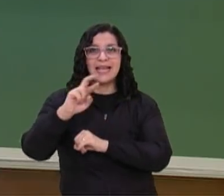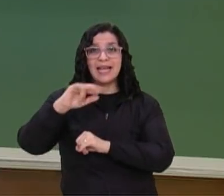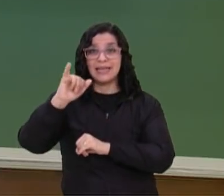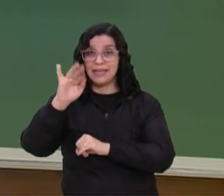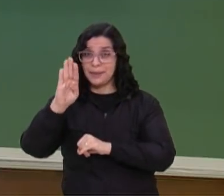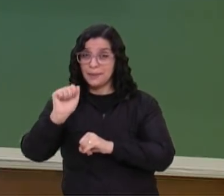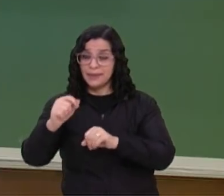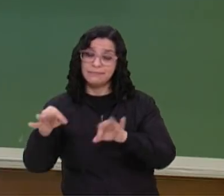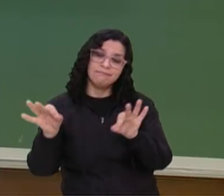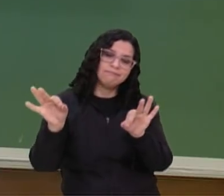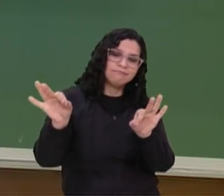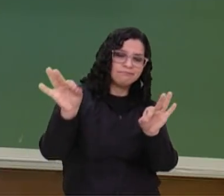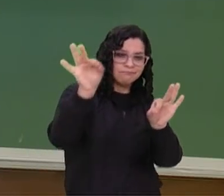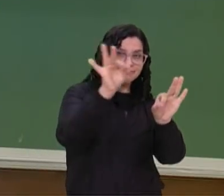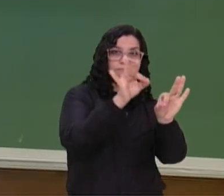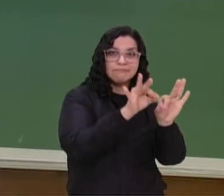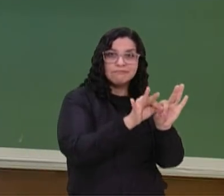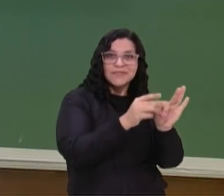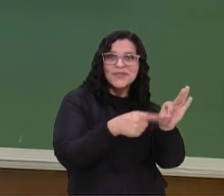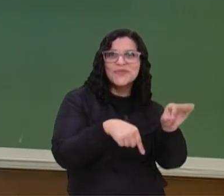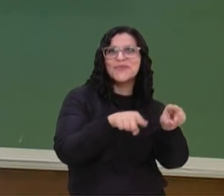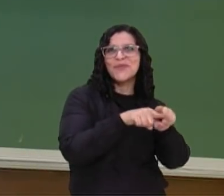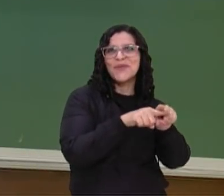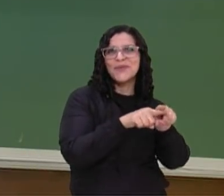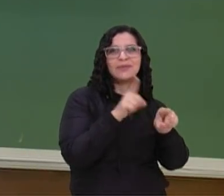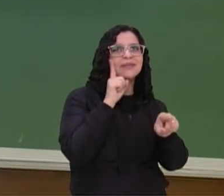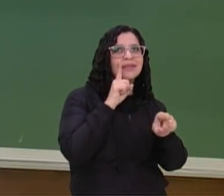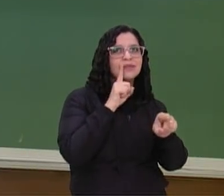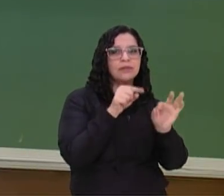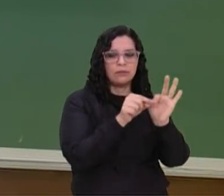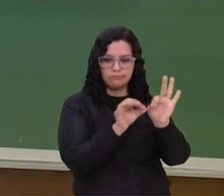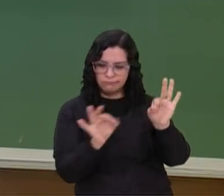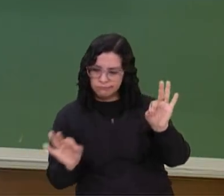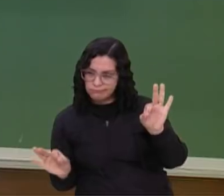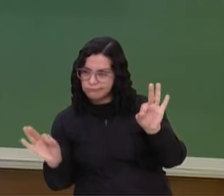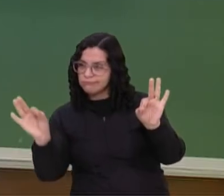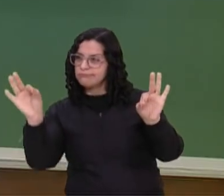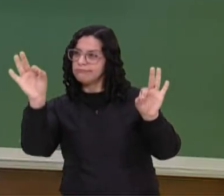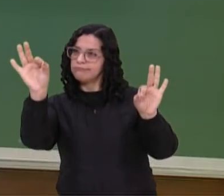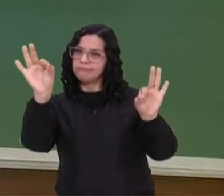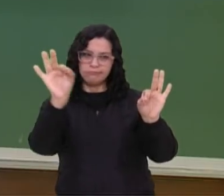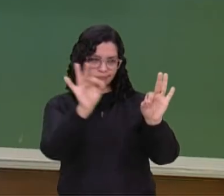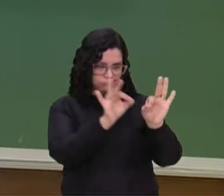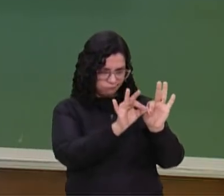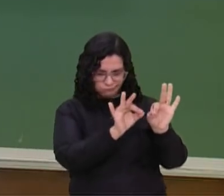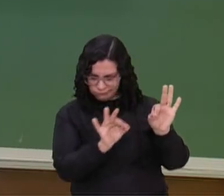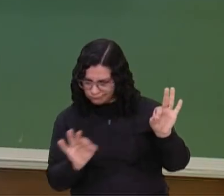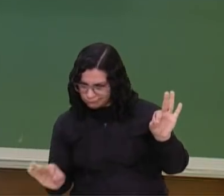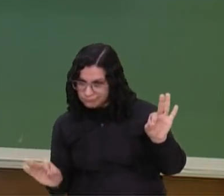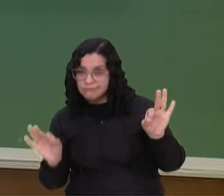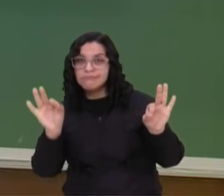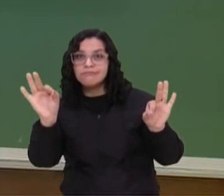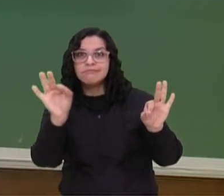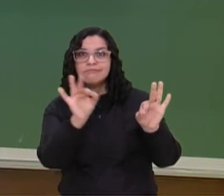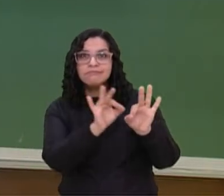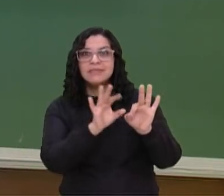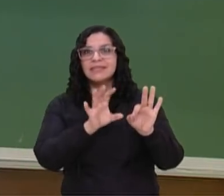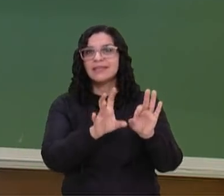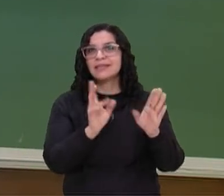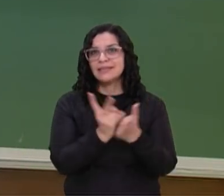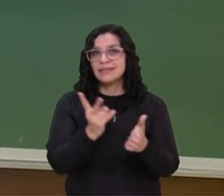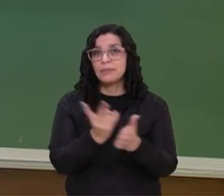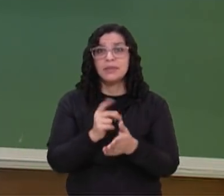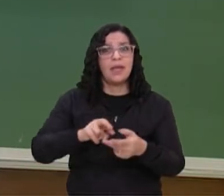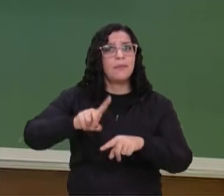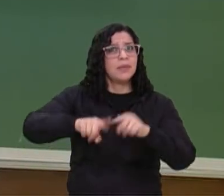Antilhas, e de lá eles traziam de volta outros produtos para a Nova Inglaterra. Esse comércio aí você vai ter